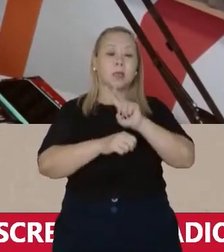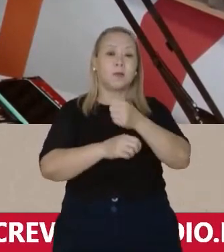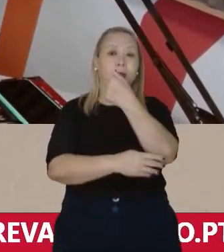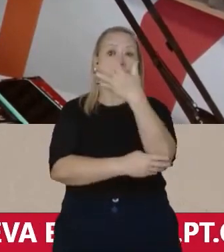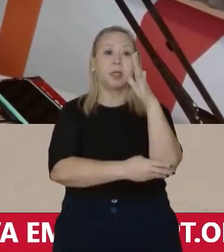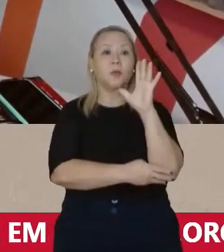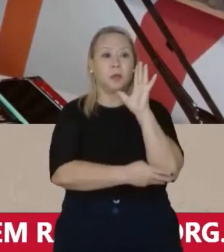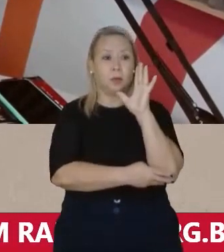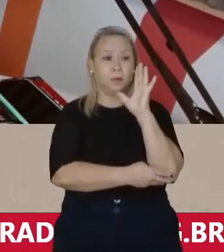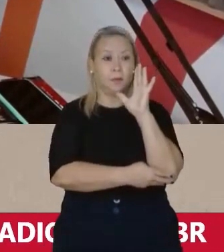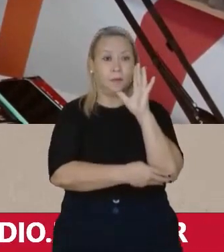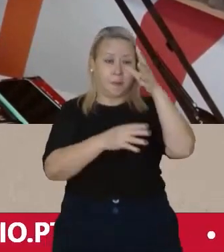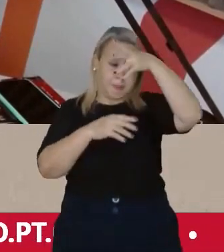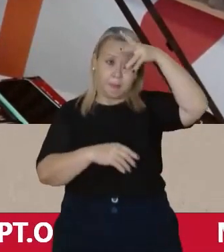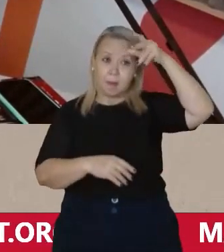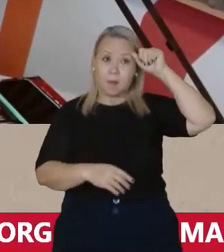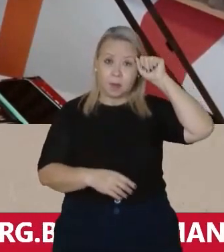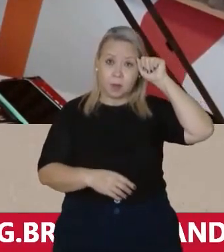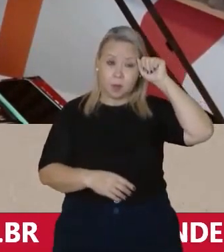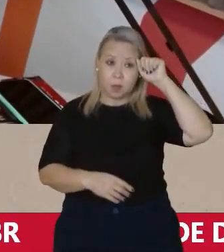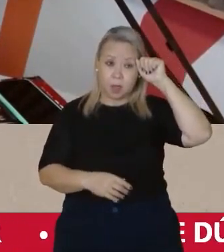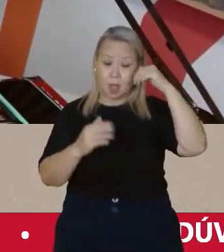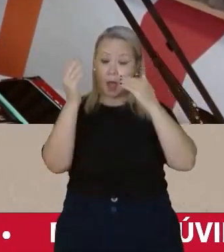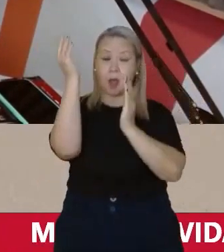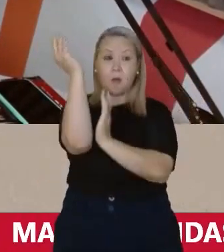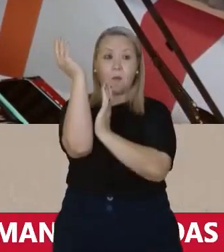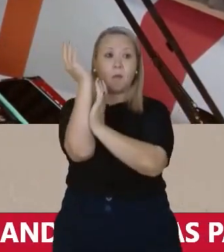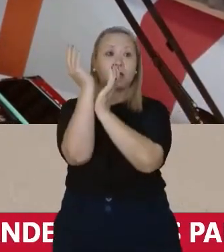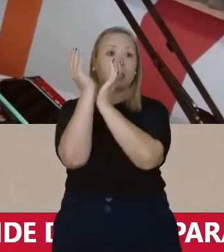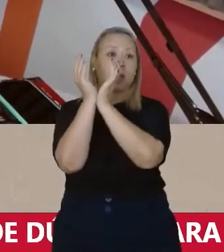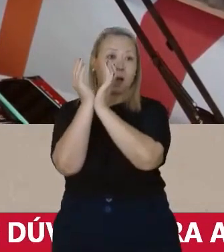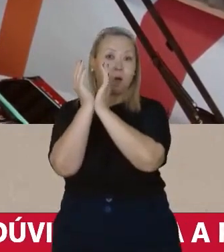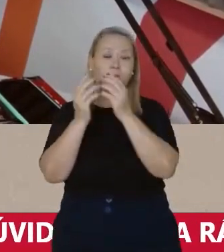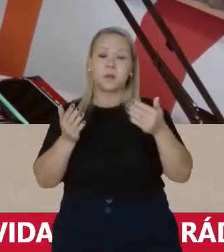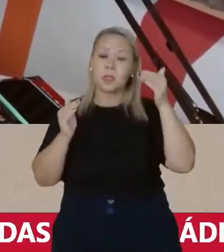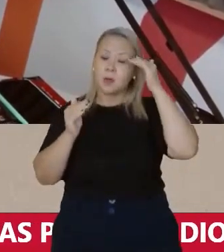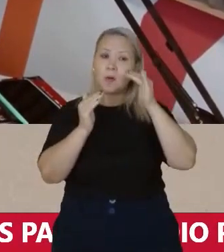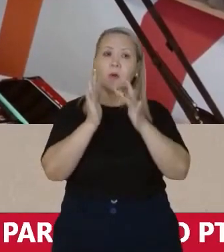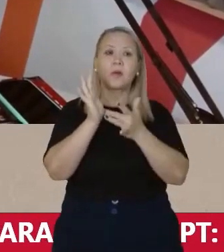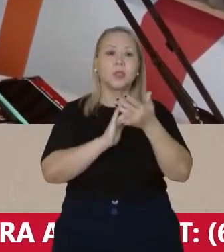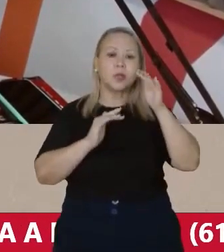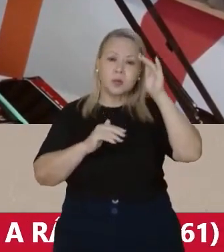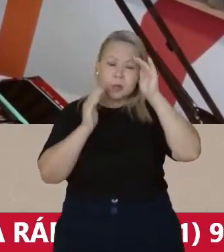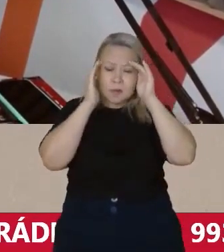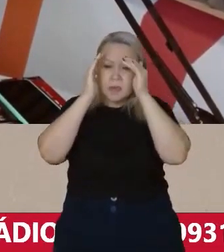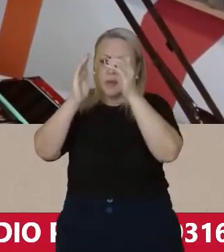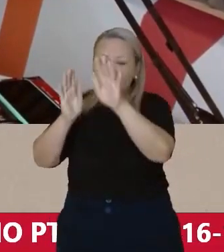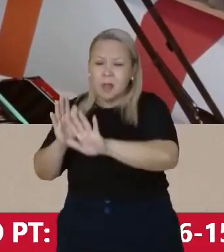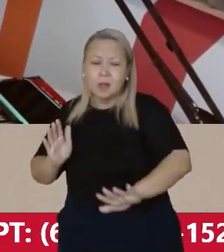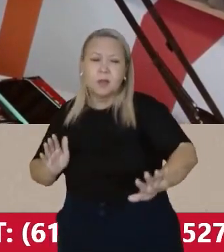Amazônia? Você é a favor da defesa do Pantanal? Você concorda que Jesus respeitava todas as